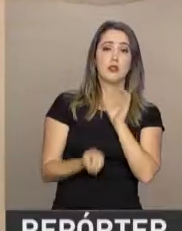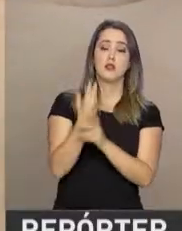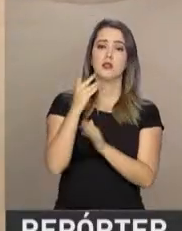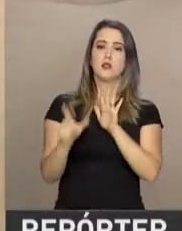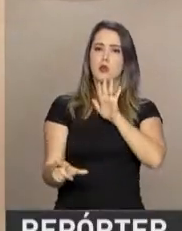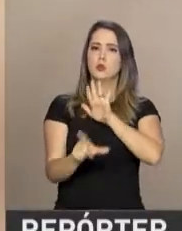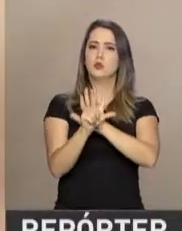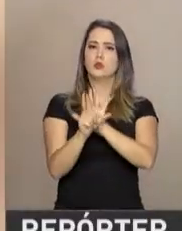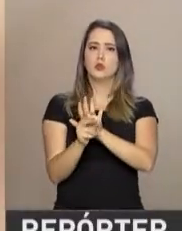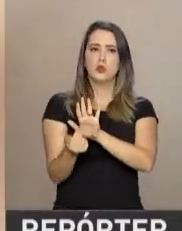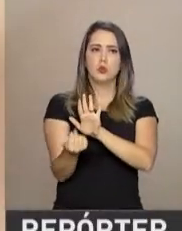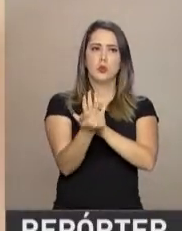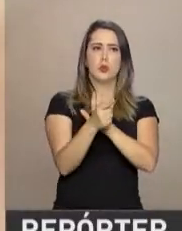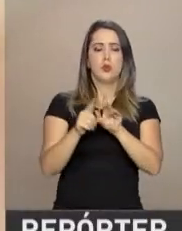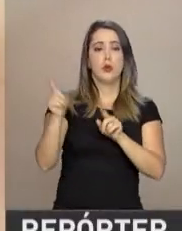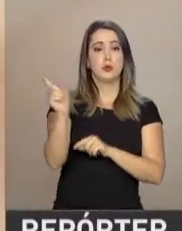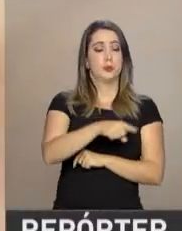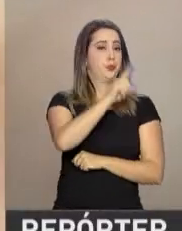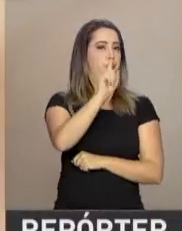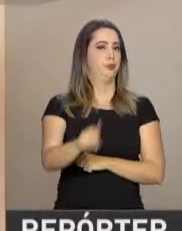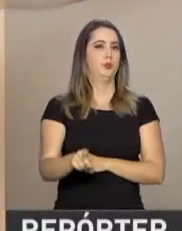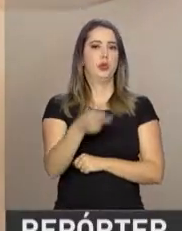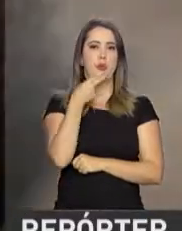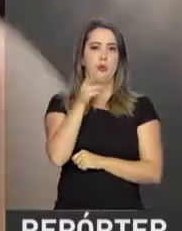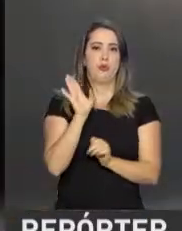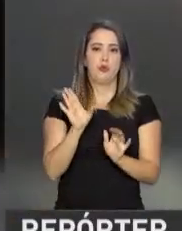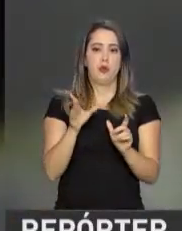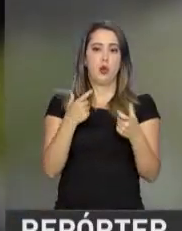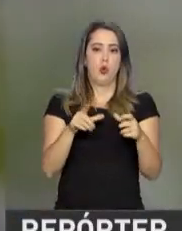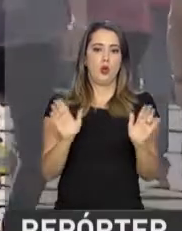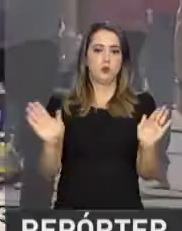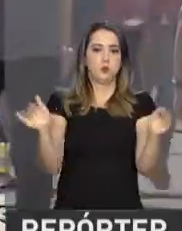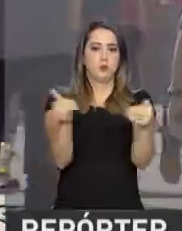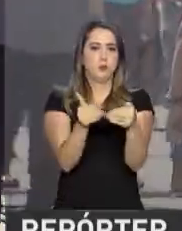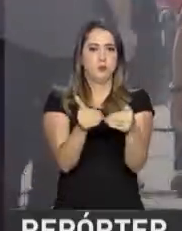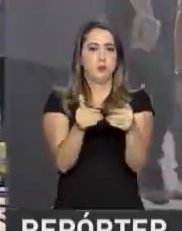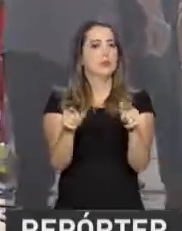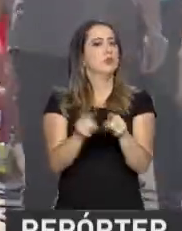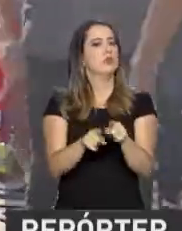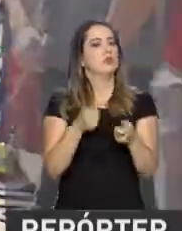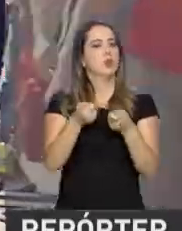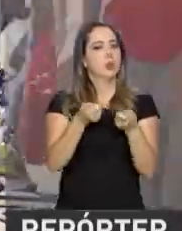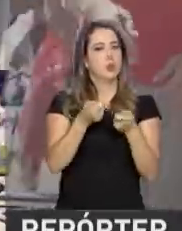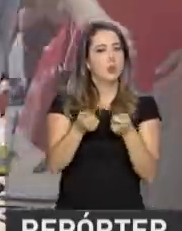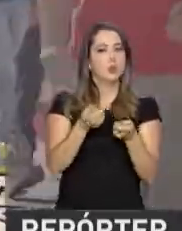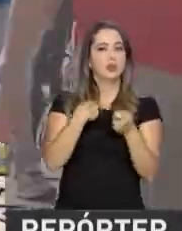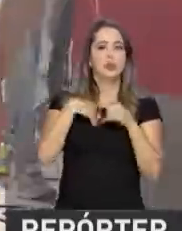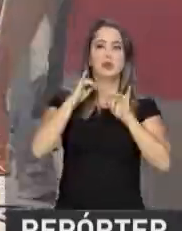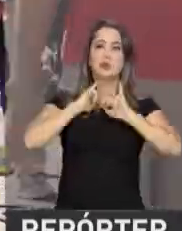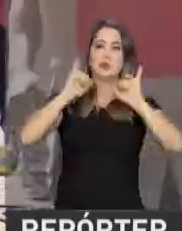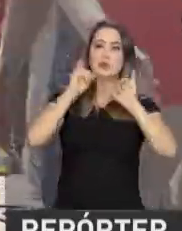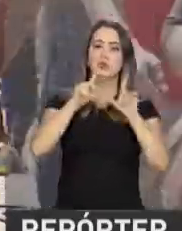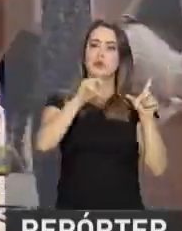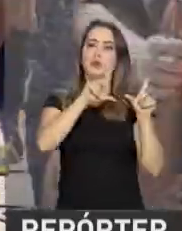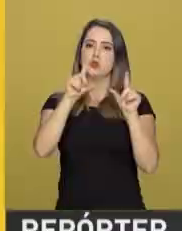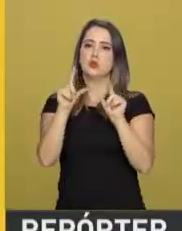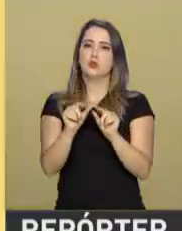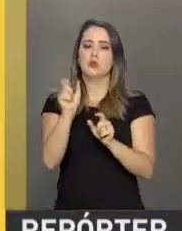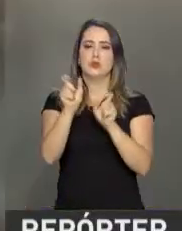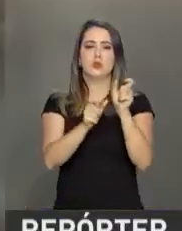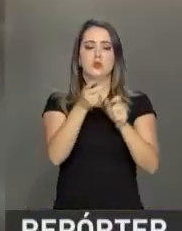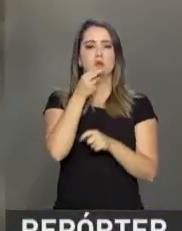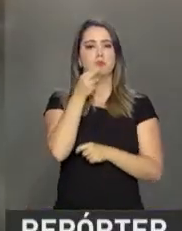leis como as que proíbem fumar em locais fechados e regulam a publicidade que fizeram com que o número de fumantes caísse nos últimos anos